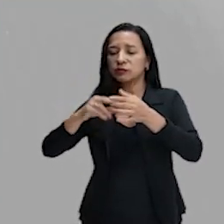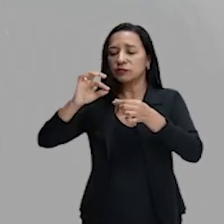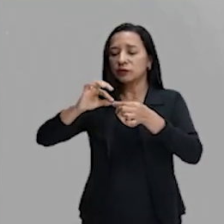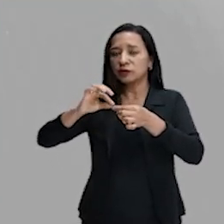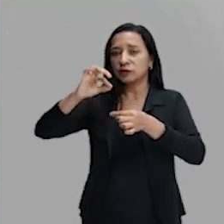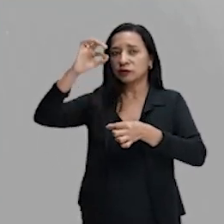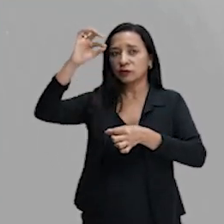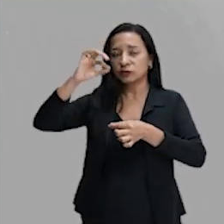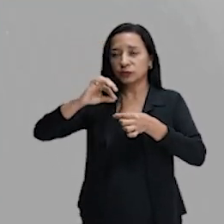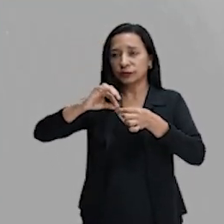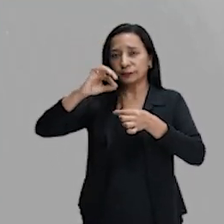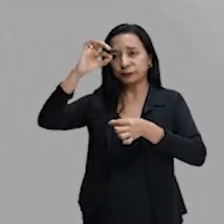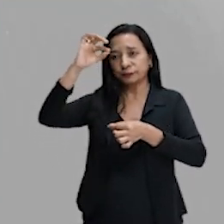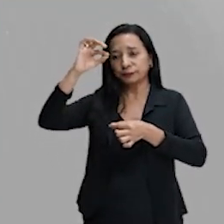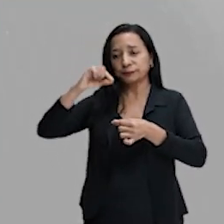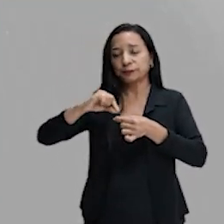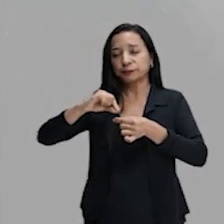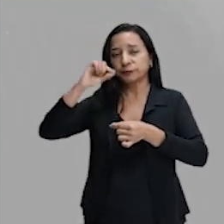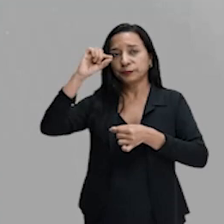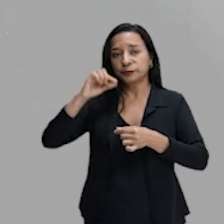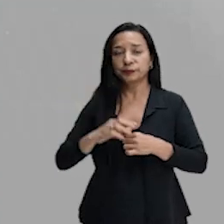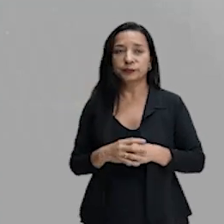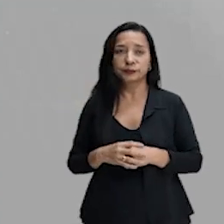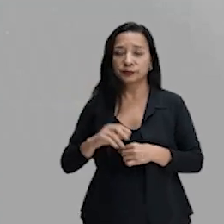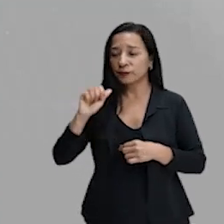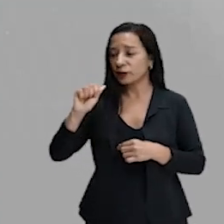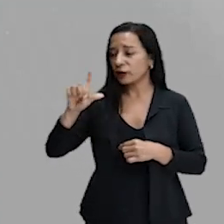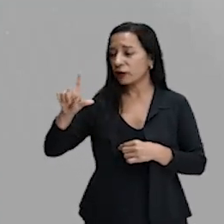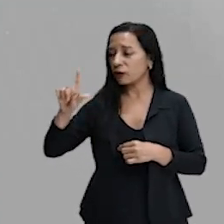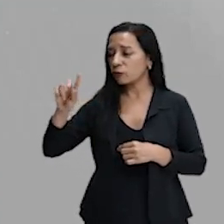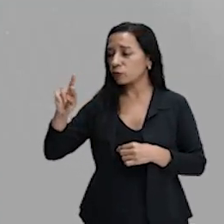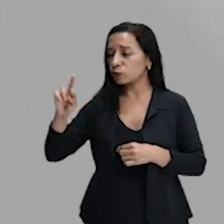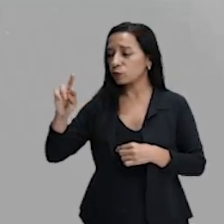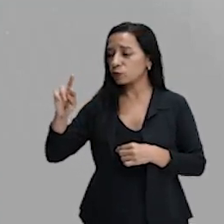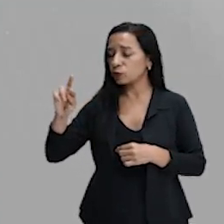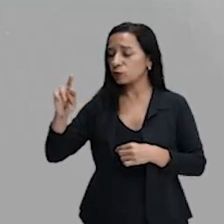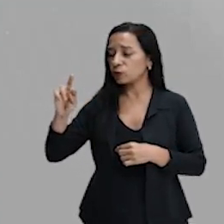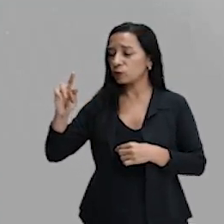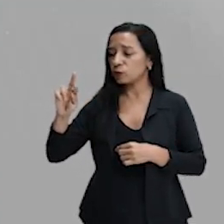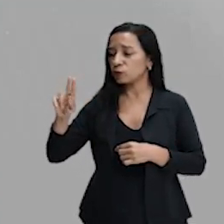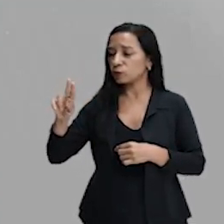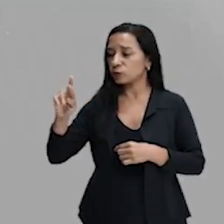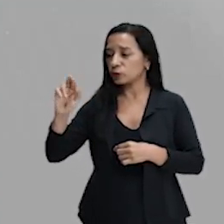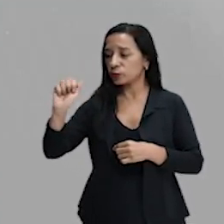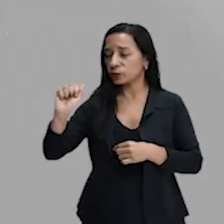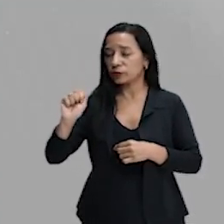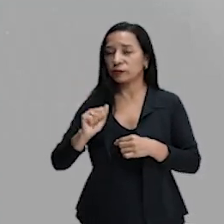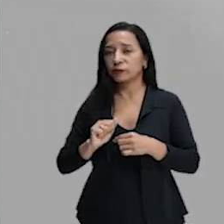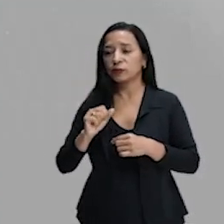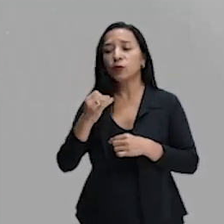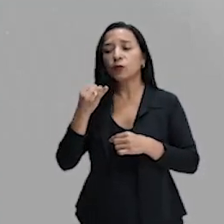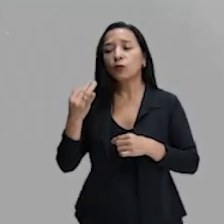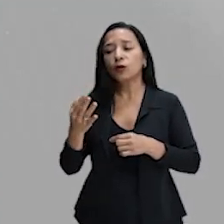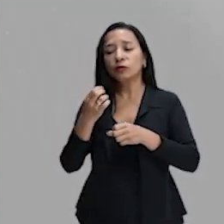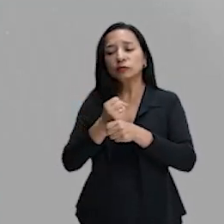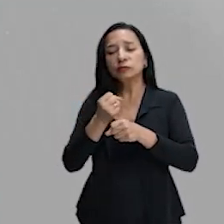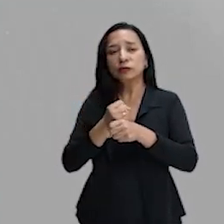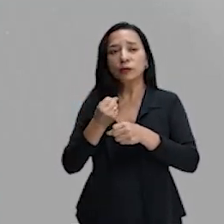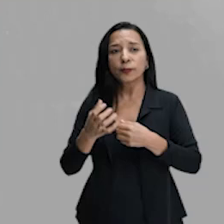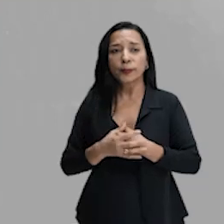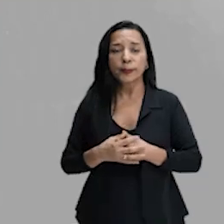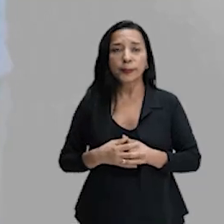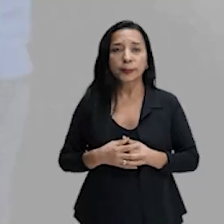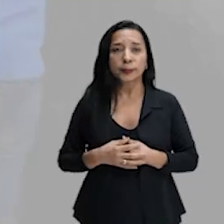equilátero em função do seu lado Tá então vamos calcular quanto é que vale isso aqui olha